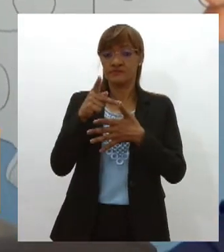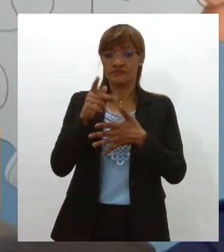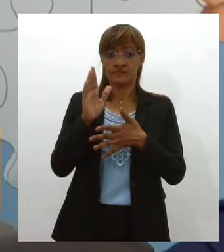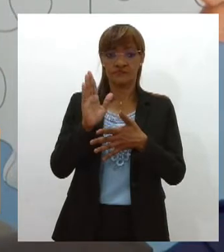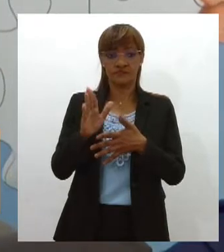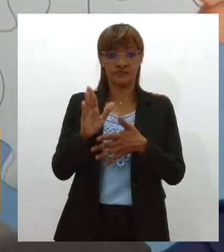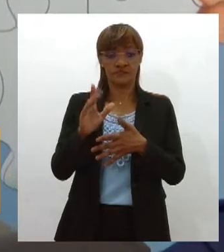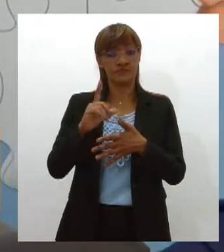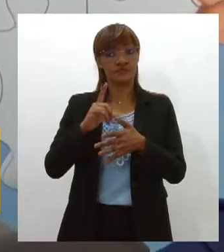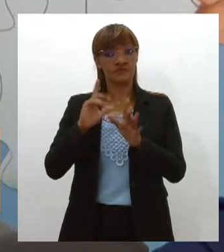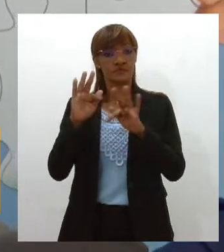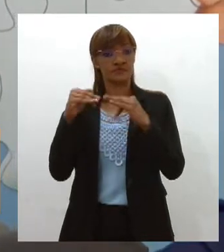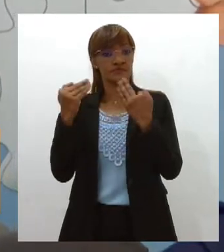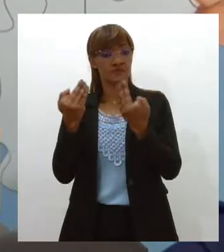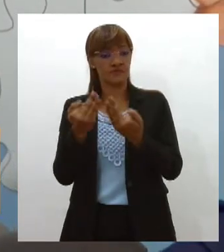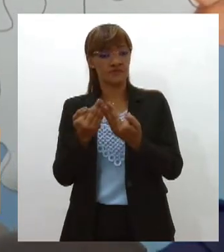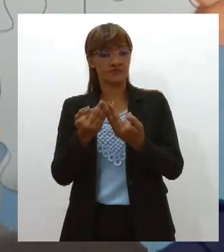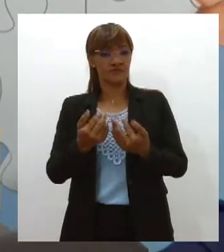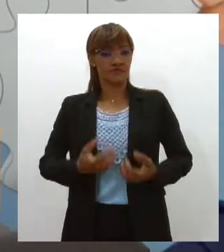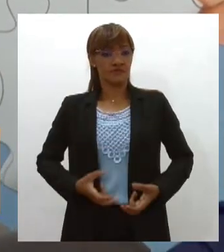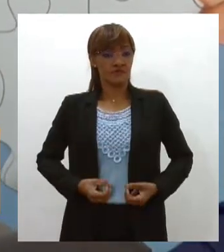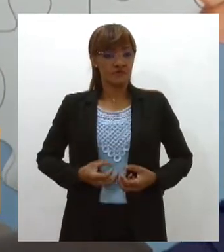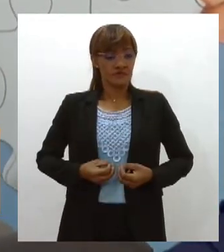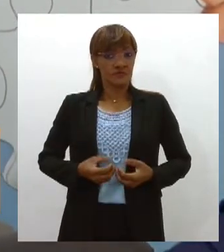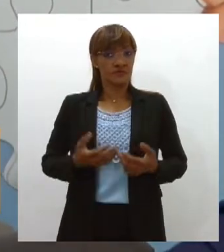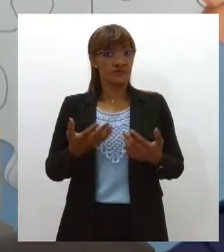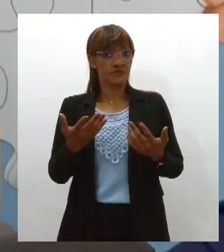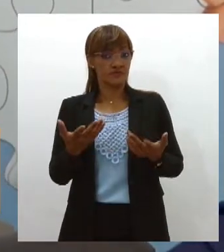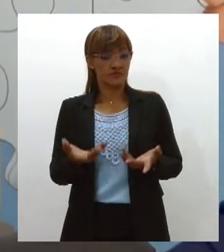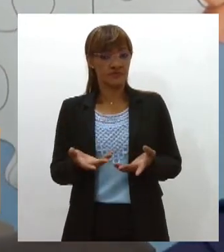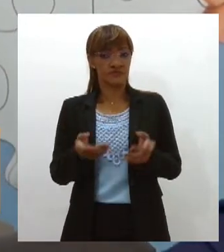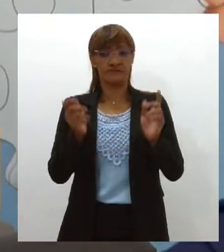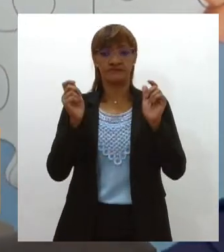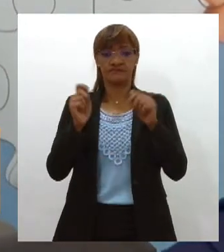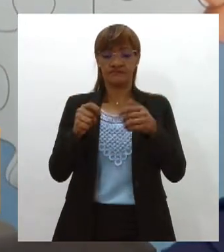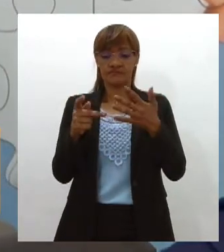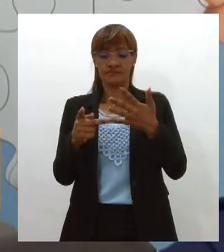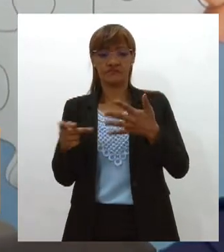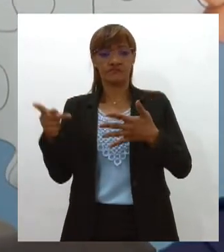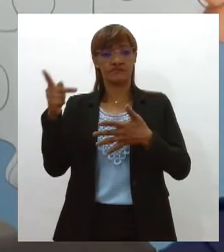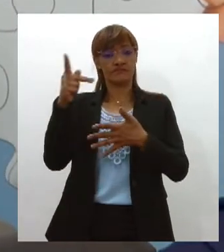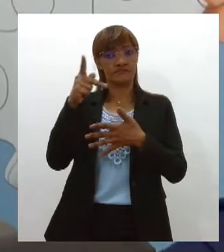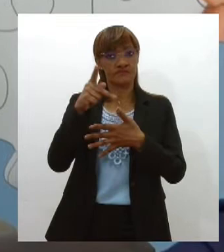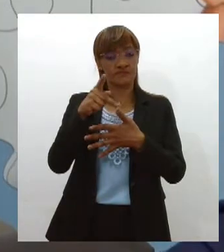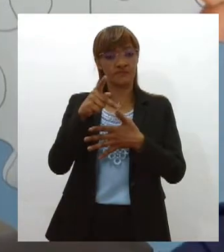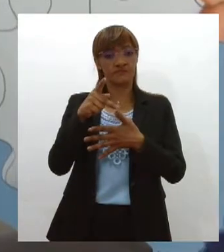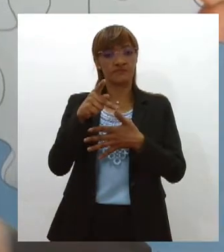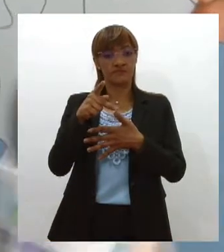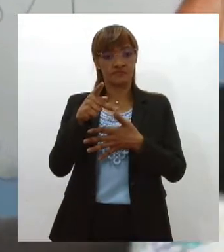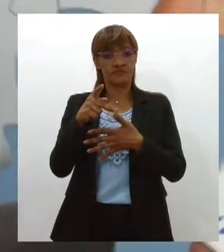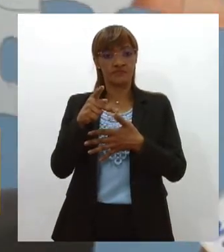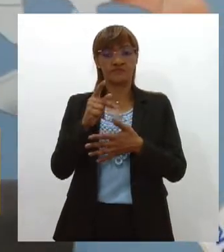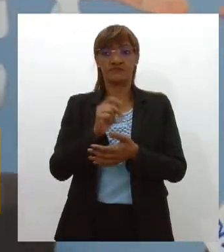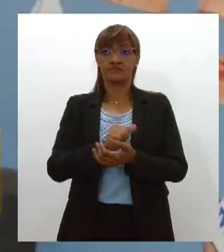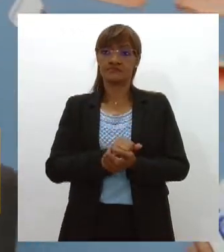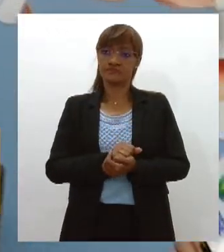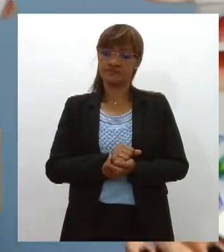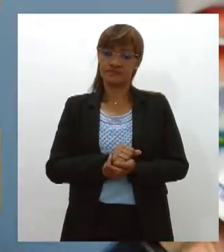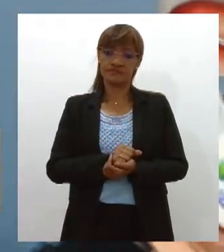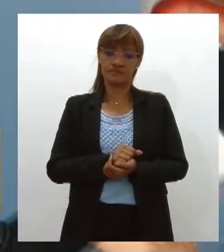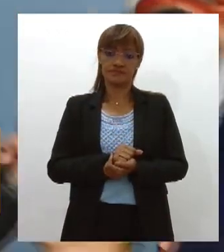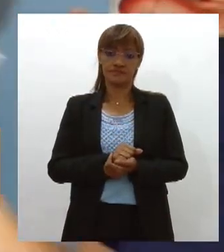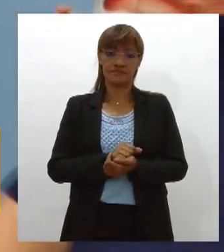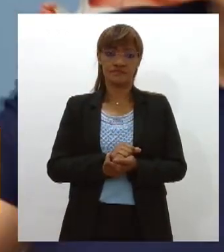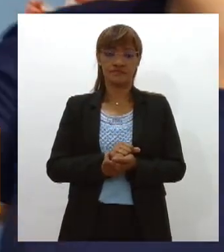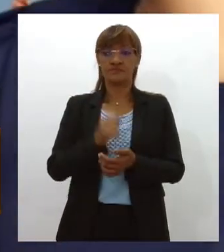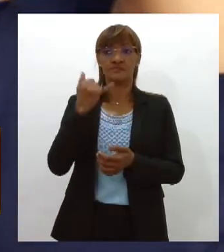familiar de câncer de mama, de câncer de ovário, essas terão prioridades na nossa ação social. E aí, entre em contato com vocês por